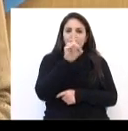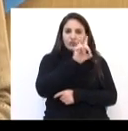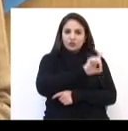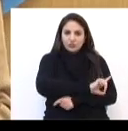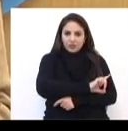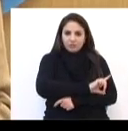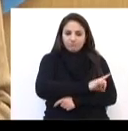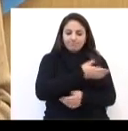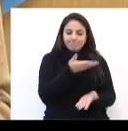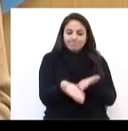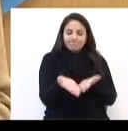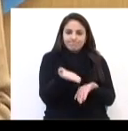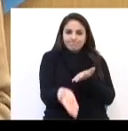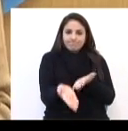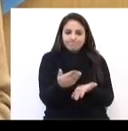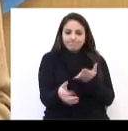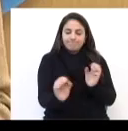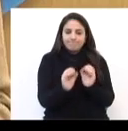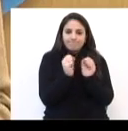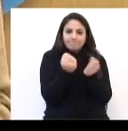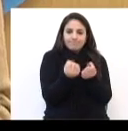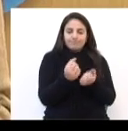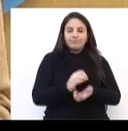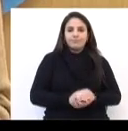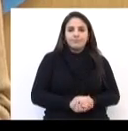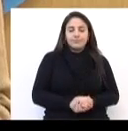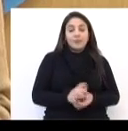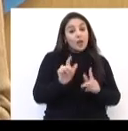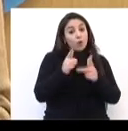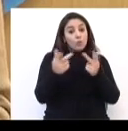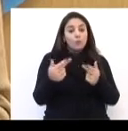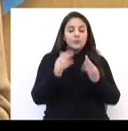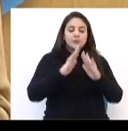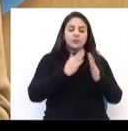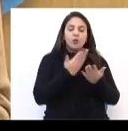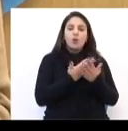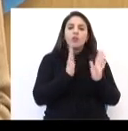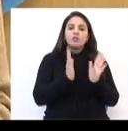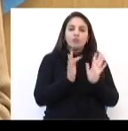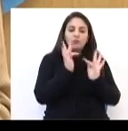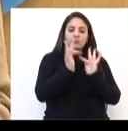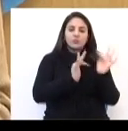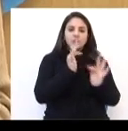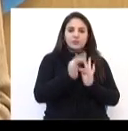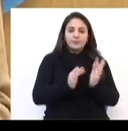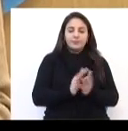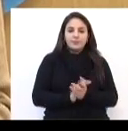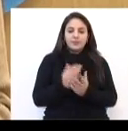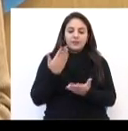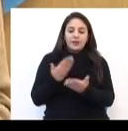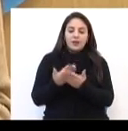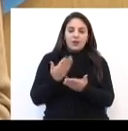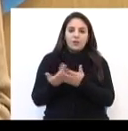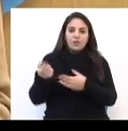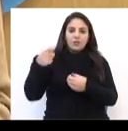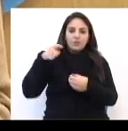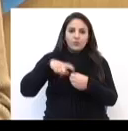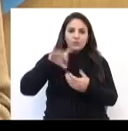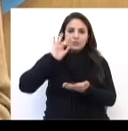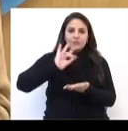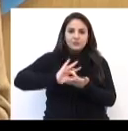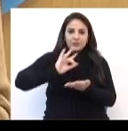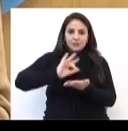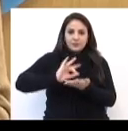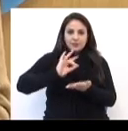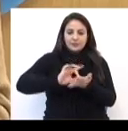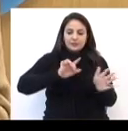perdendo força. Inclusive, algumas escolas já estavam funcionando. As aulas serão retomadas